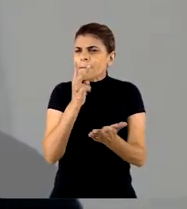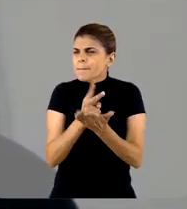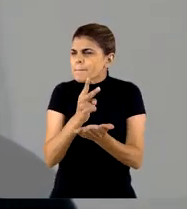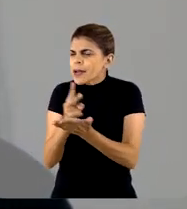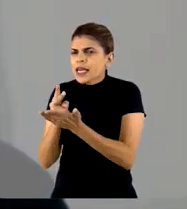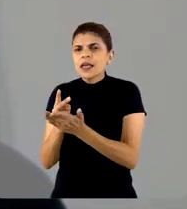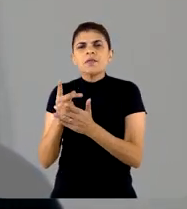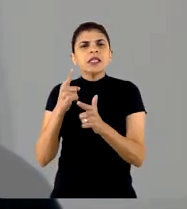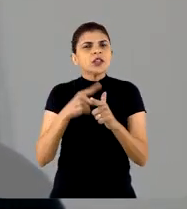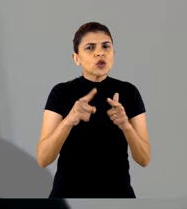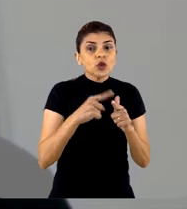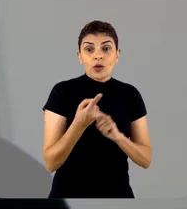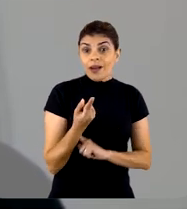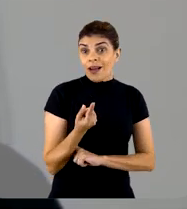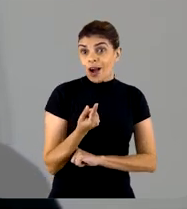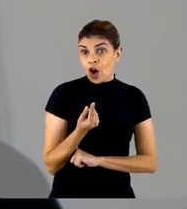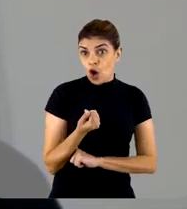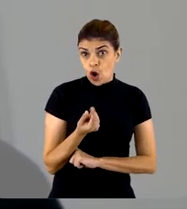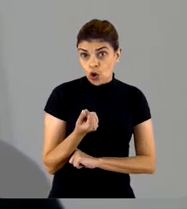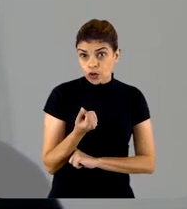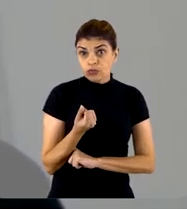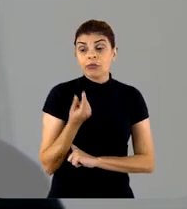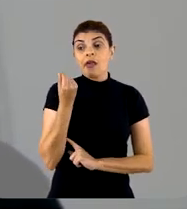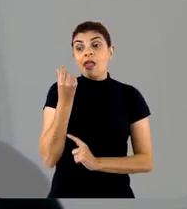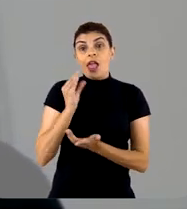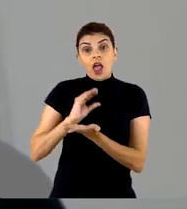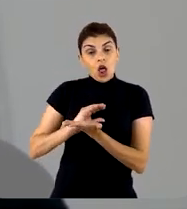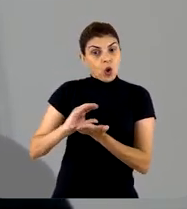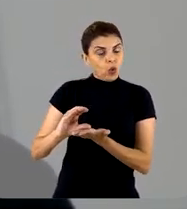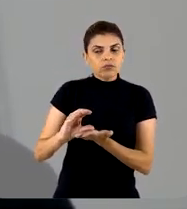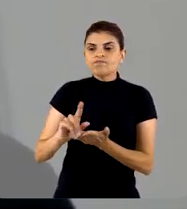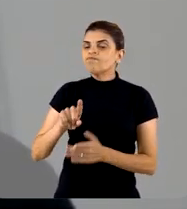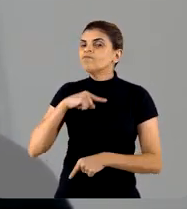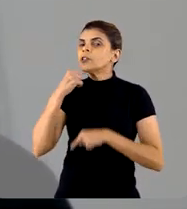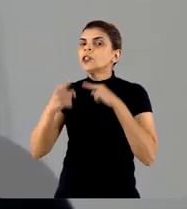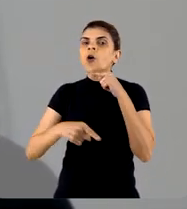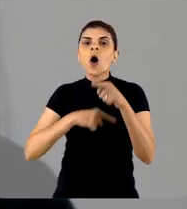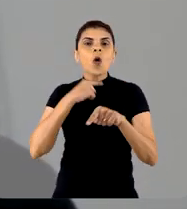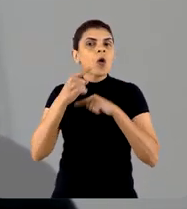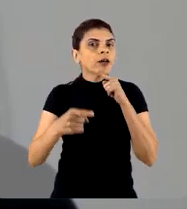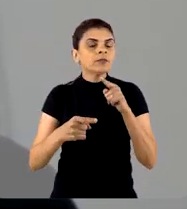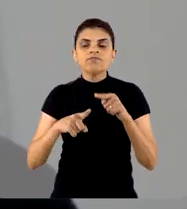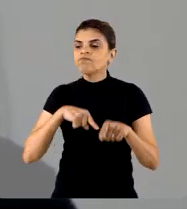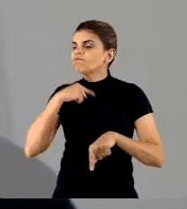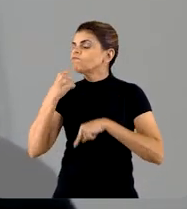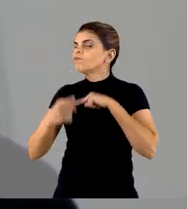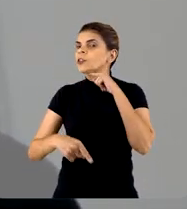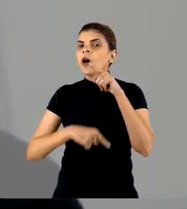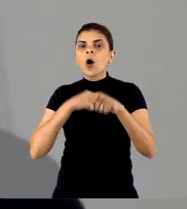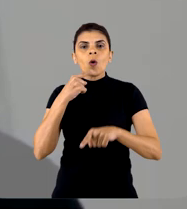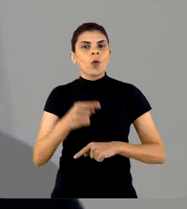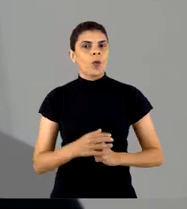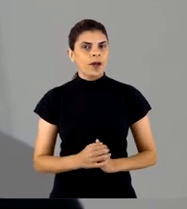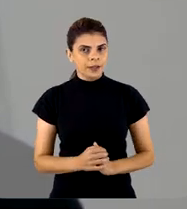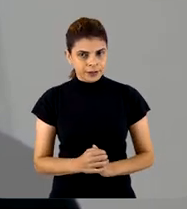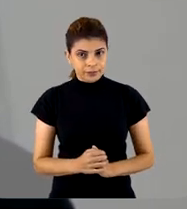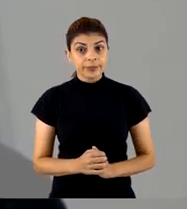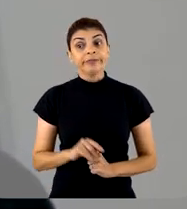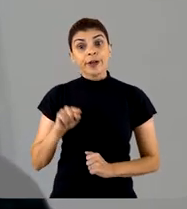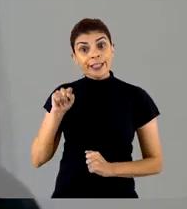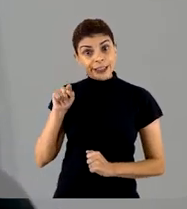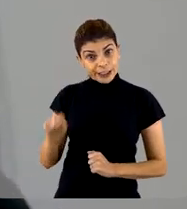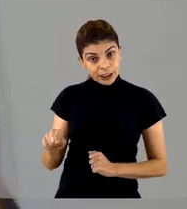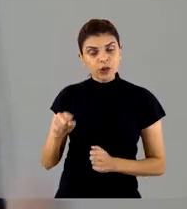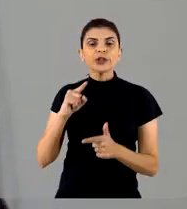mesmas condições econômicas, os recursos naturais não aguentam. Não aguentam. Então, com